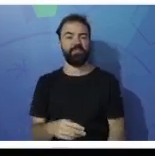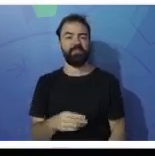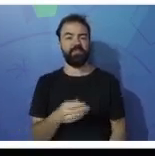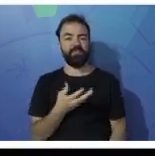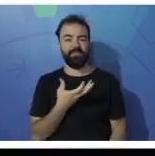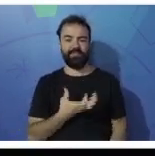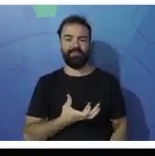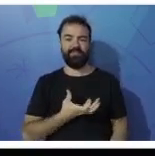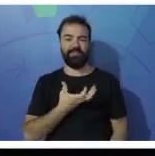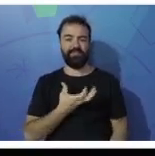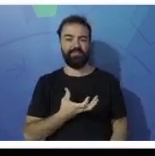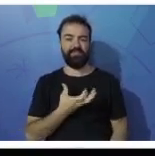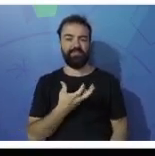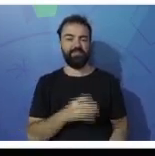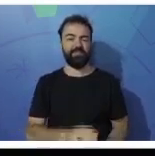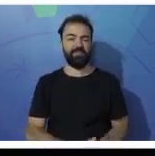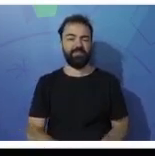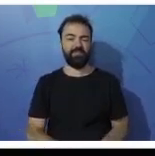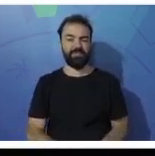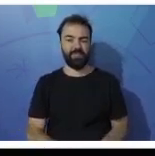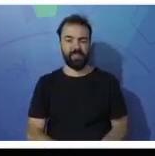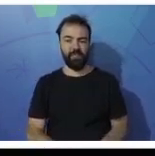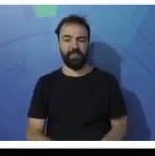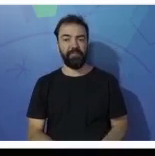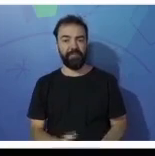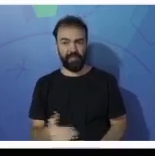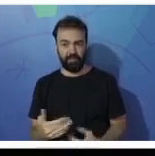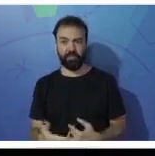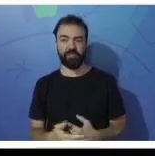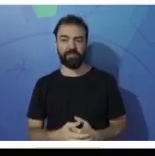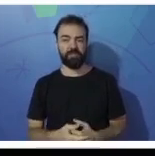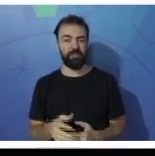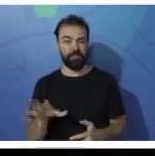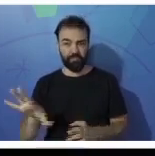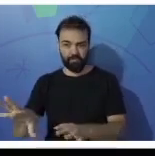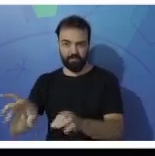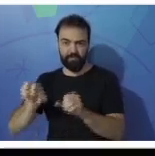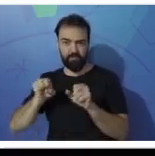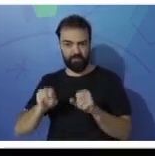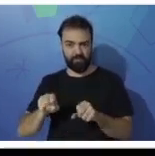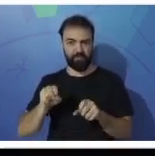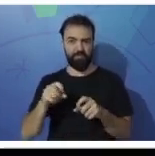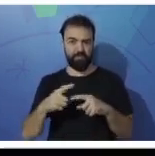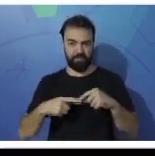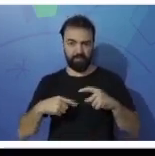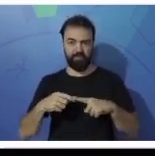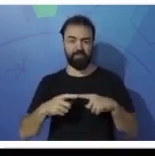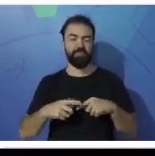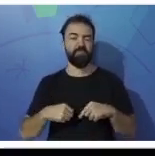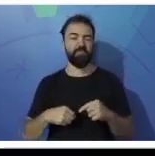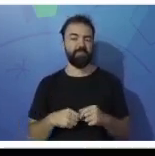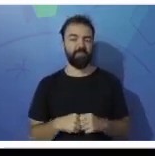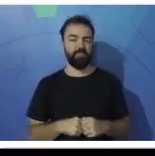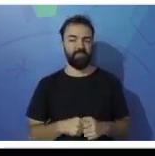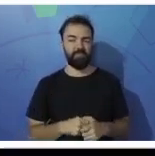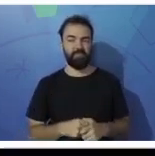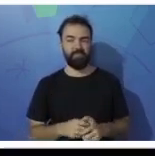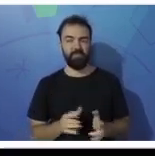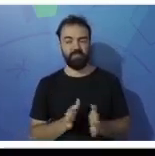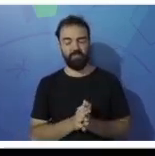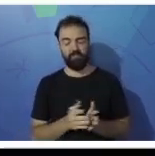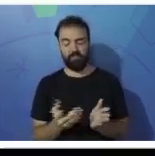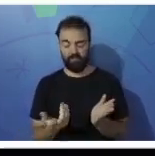continuação, nós estamos trabalhando sobre carta. Vamos lá? Peguem o seu material, seu estojo, a sua